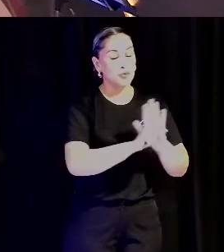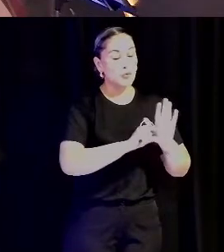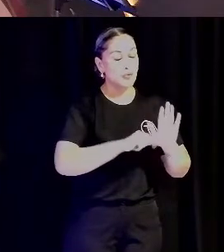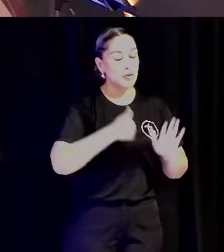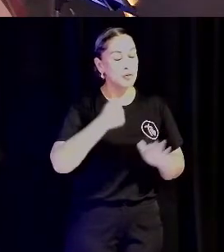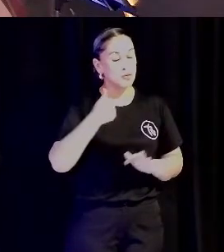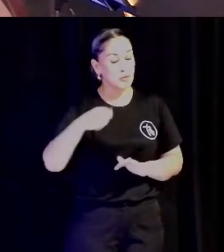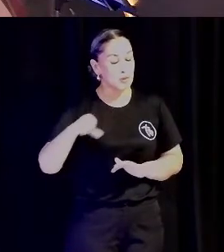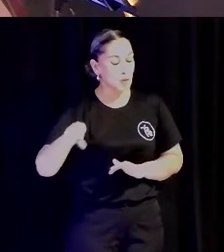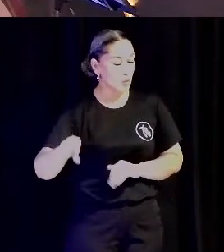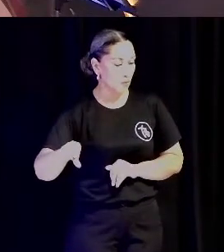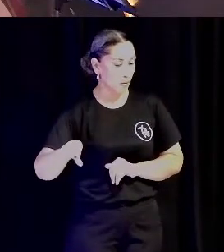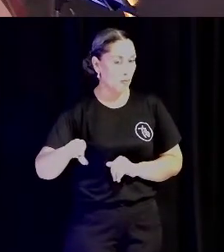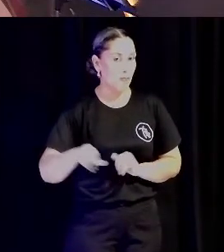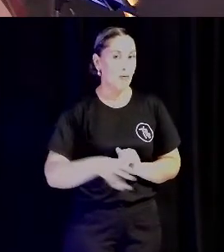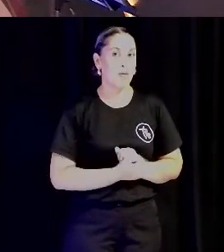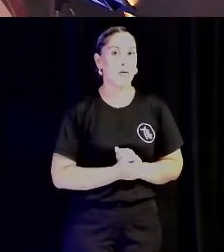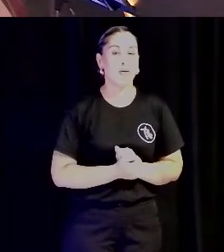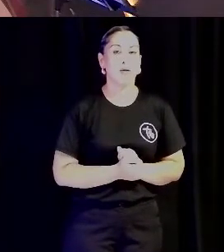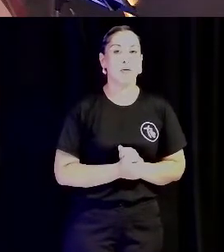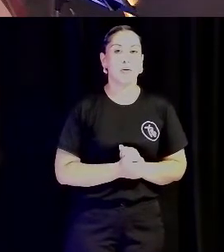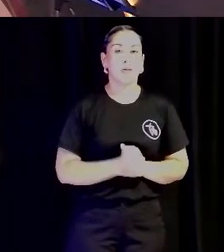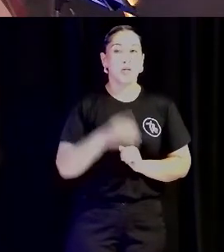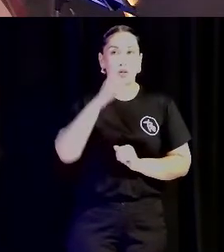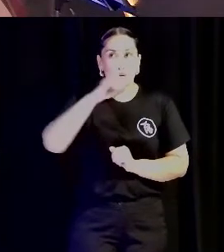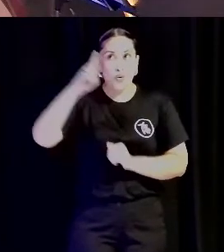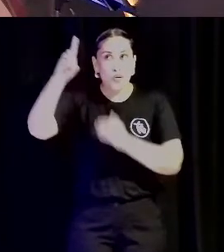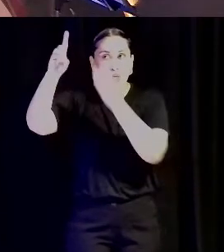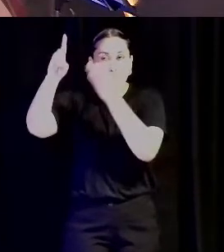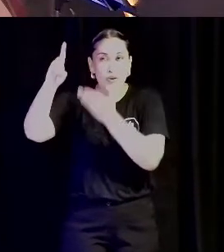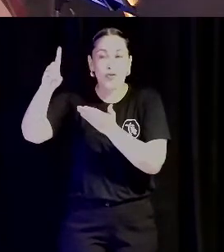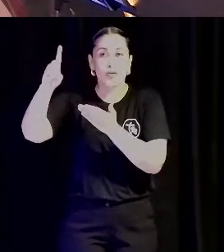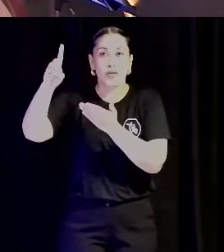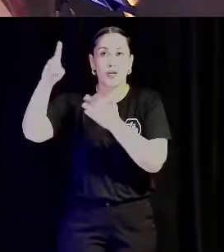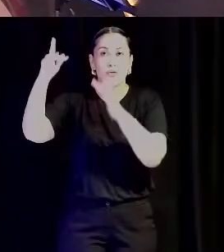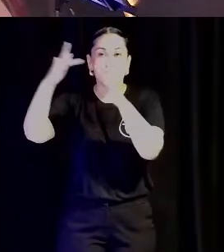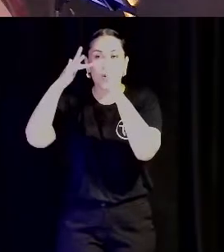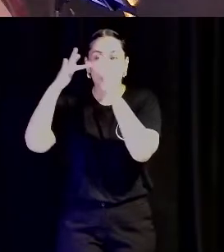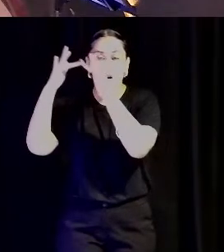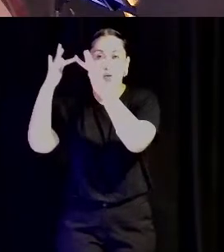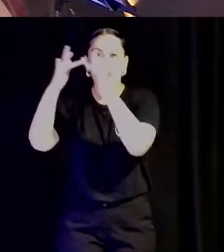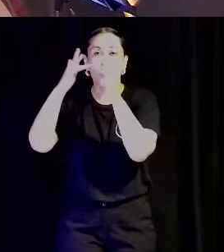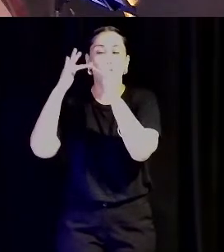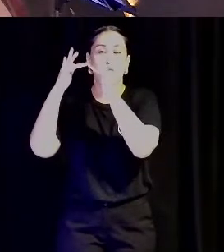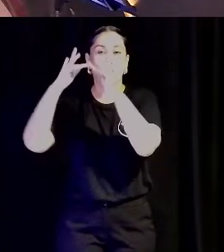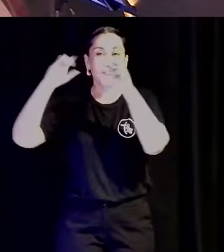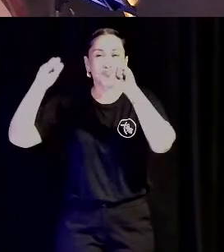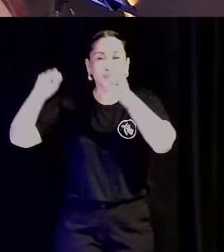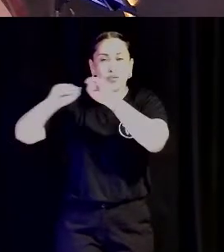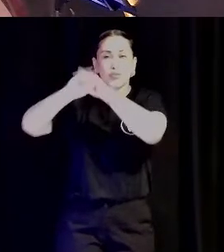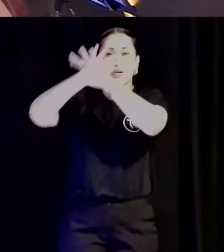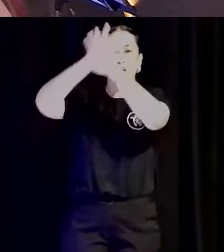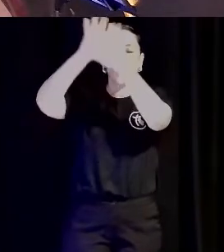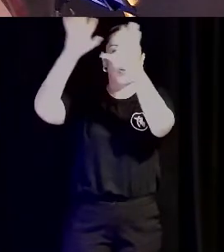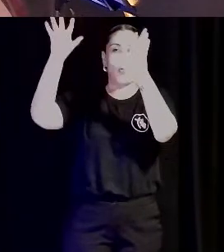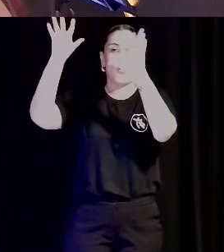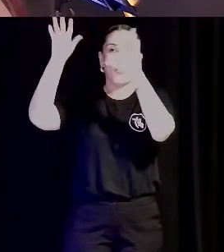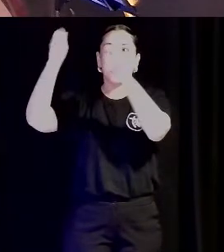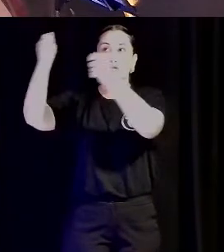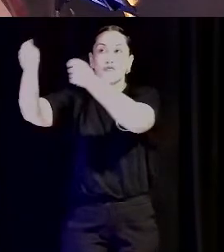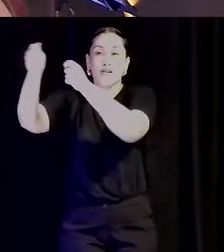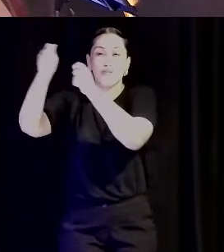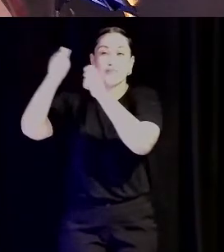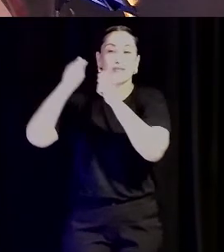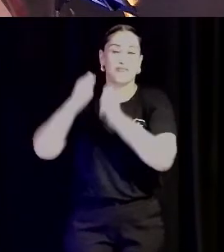verso 19. E o meu Deus, segundo a sua riqueza em glória, há de suprir